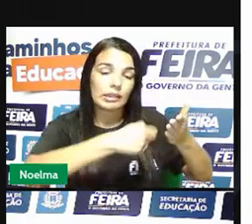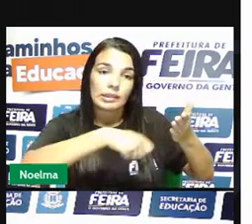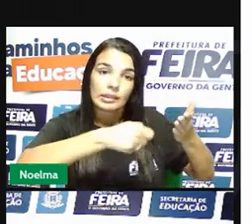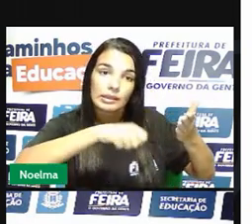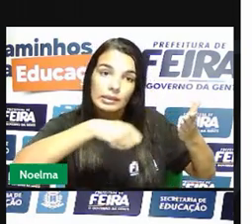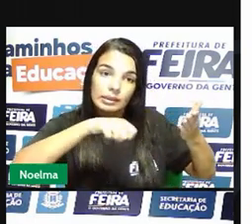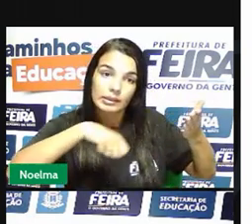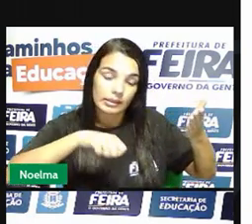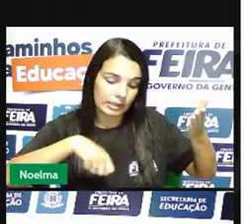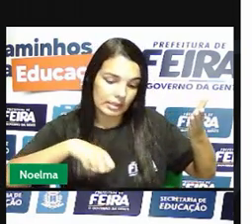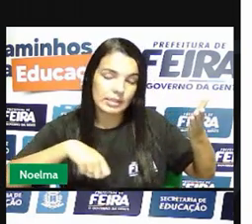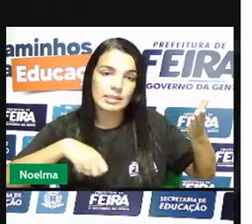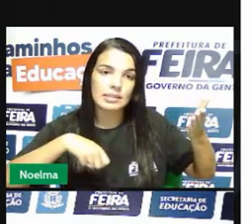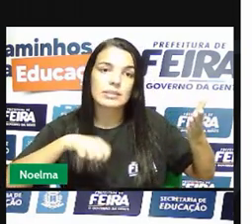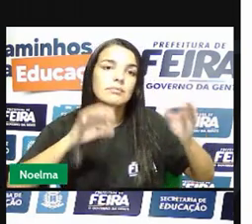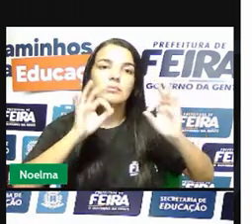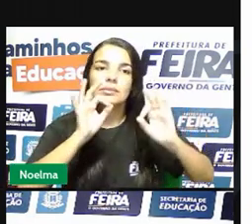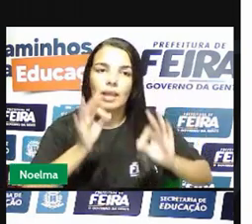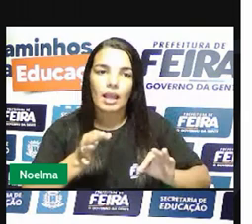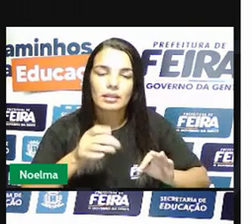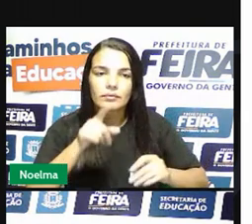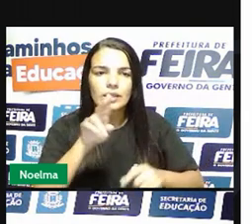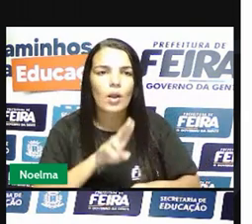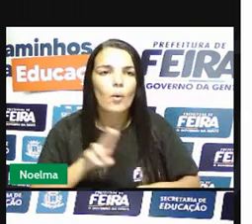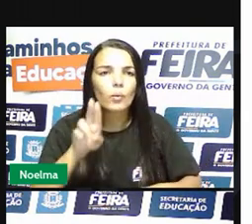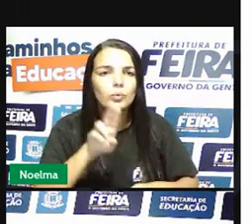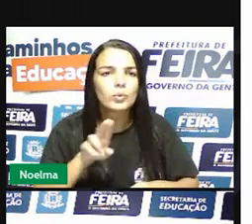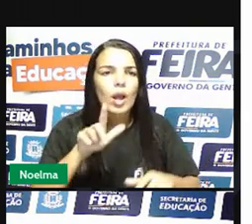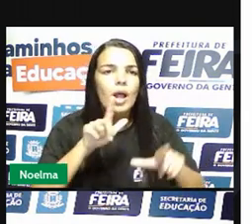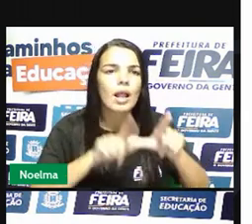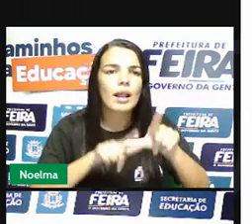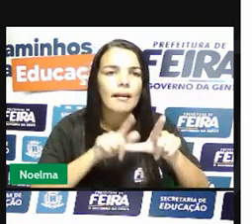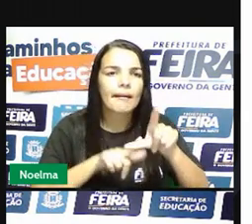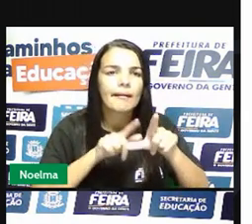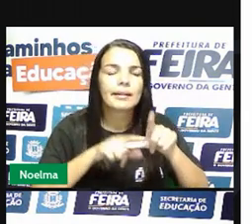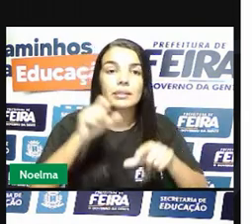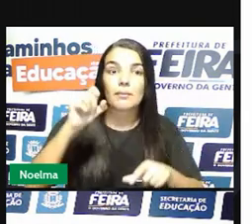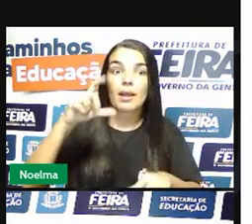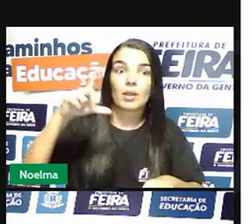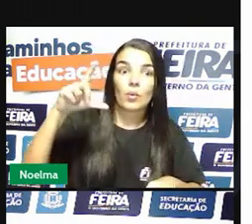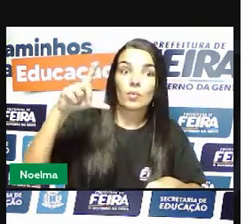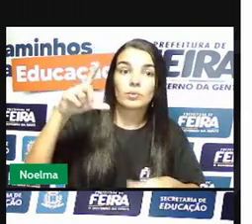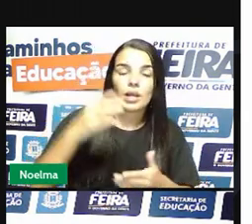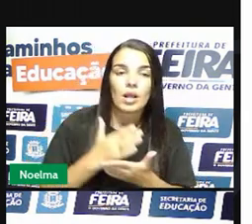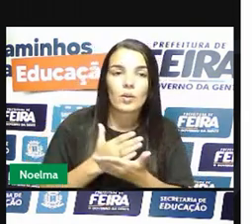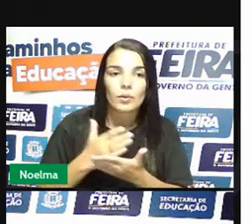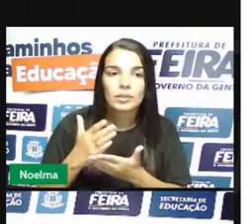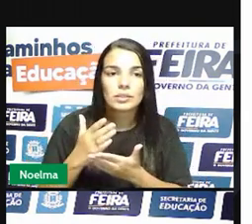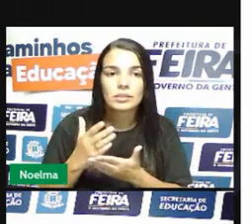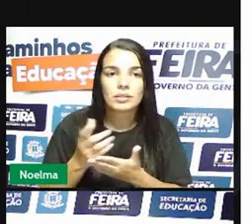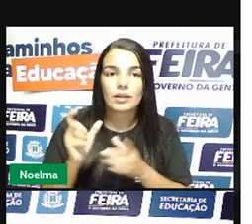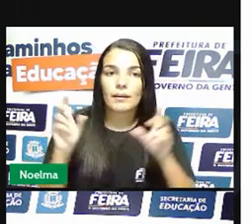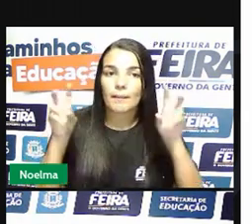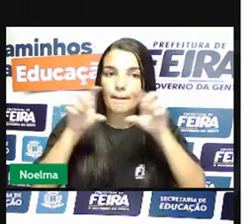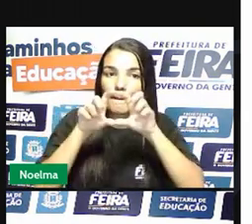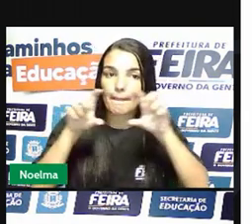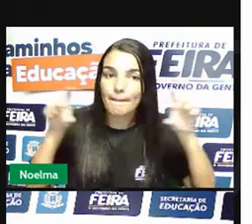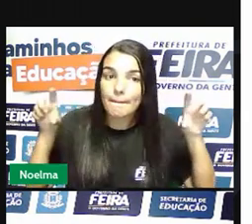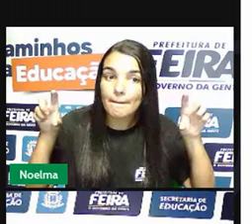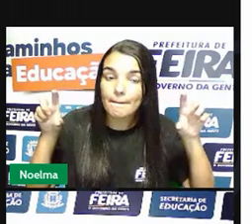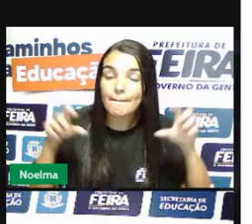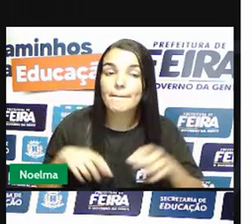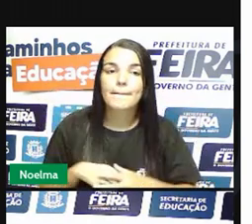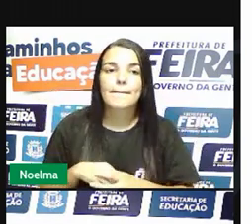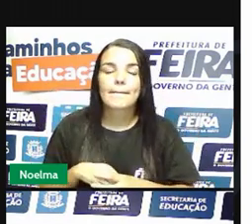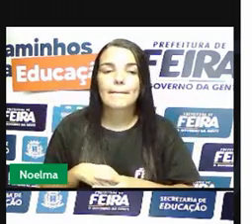essa ortografia de forma correta. Utilizou letra maiúscula no início de frases, né? A pontuação